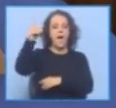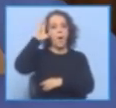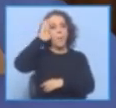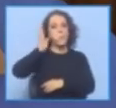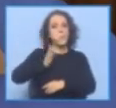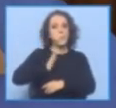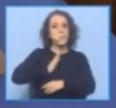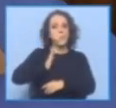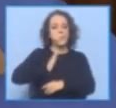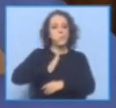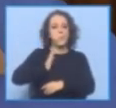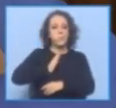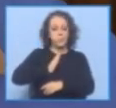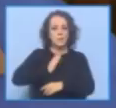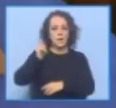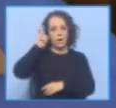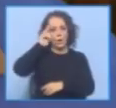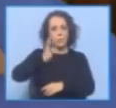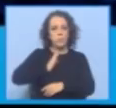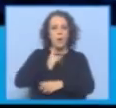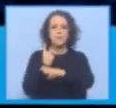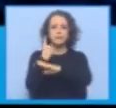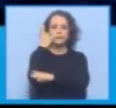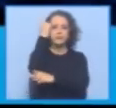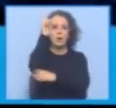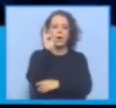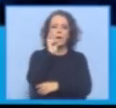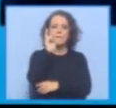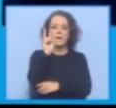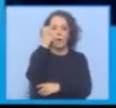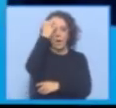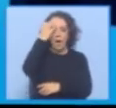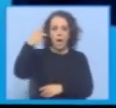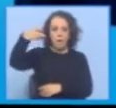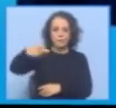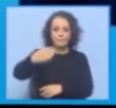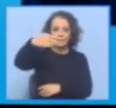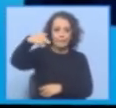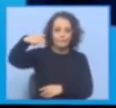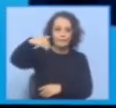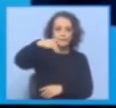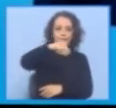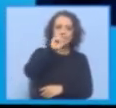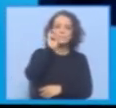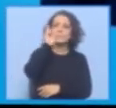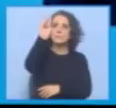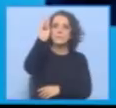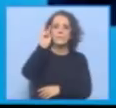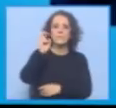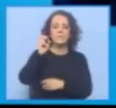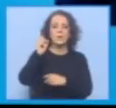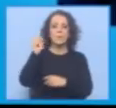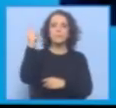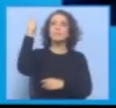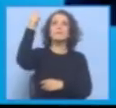não? Pero que tu vias como a estrela continuava a caminhar. Portanto, aquilo era uma emoção, não?